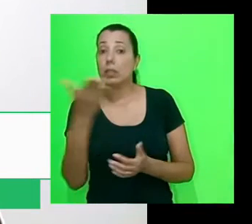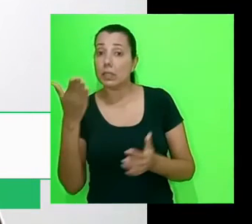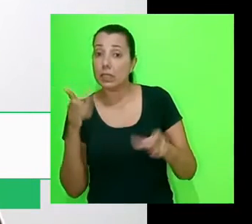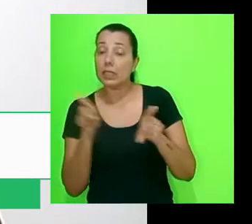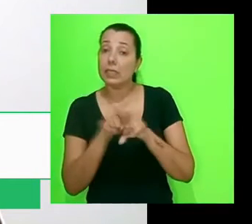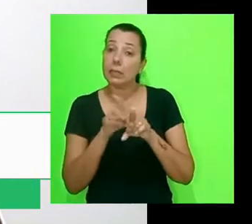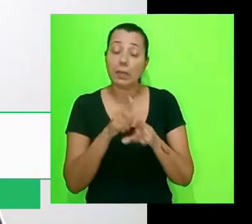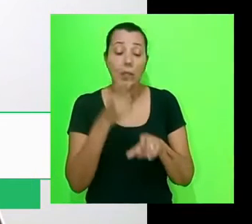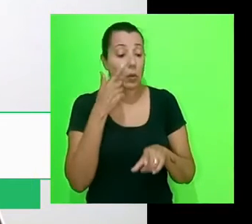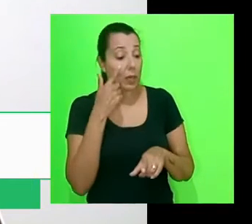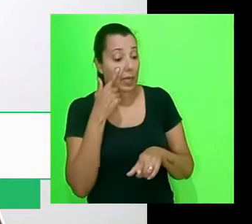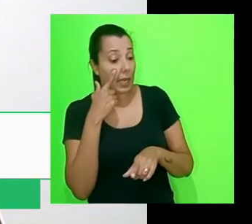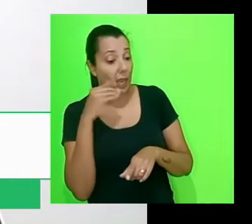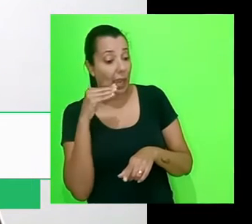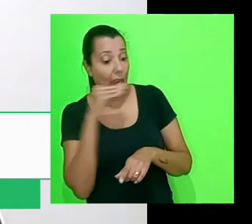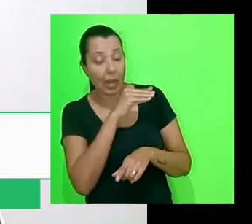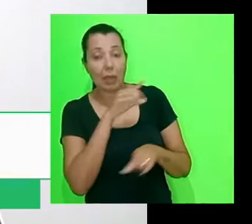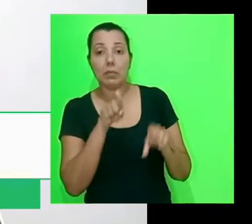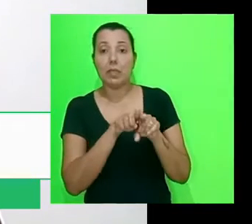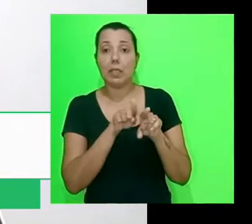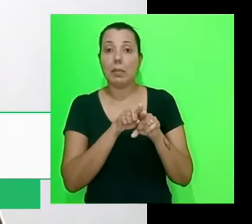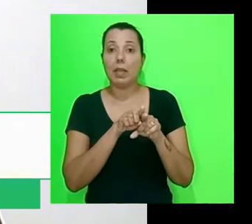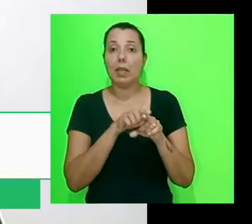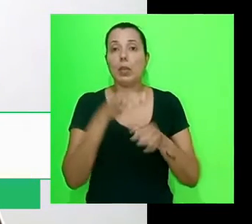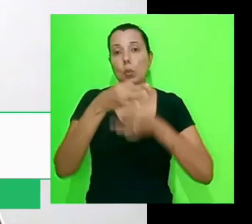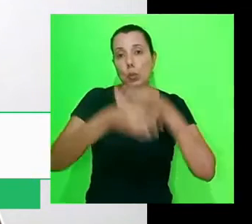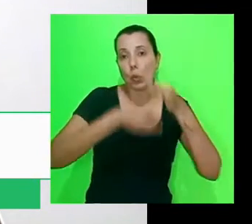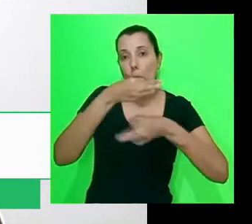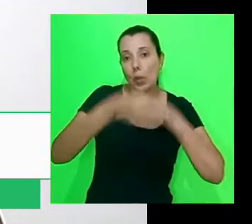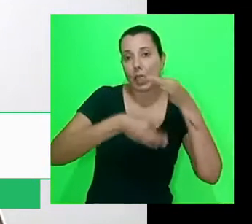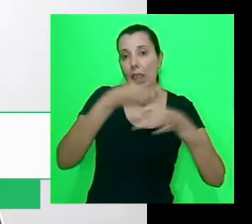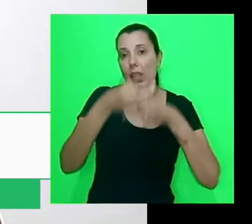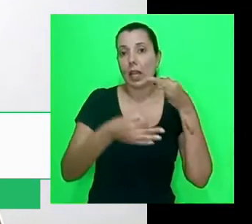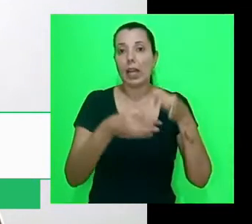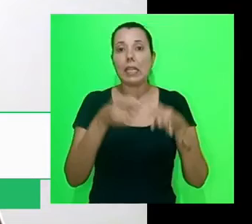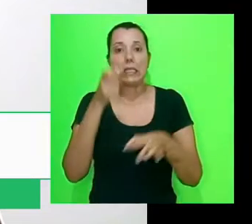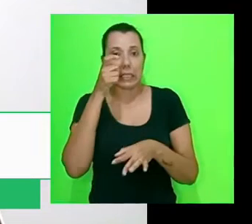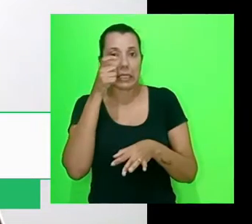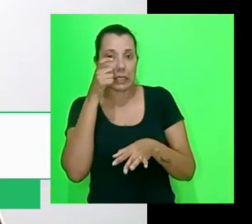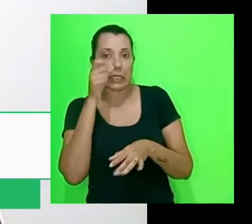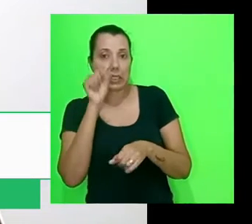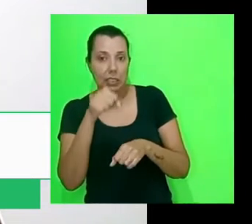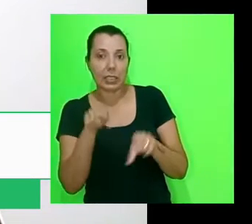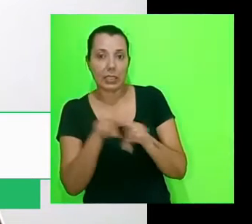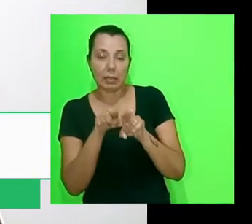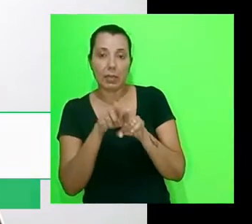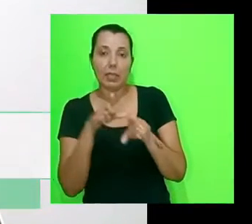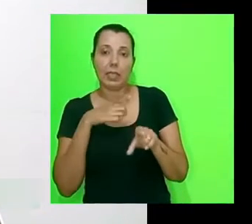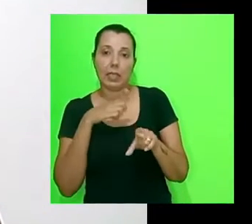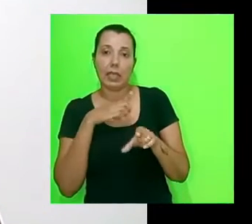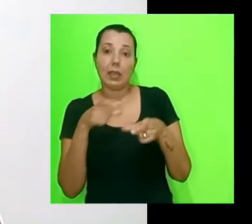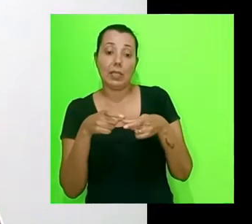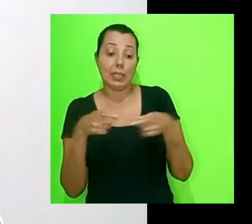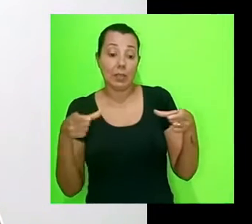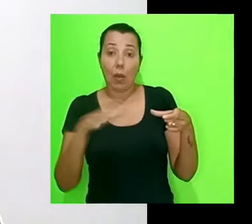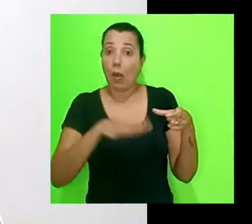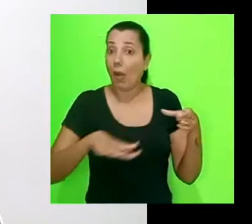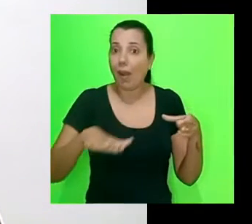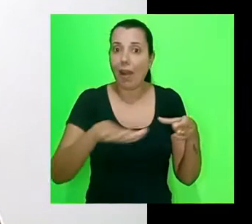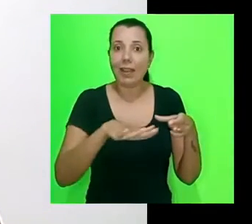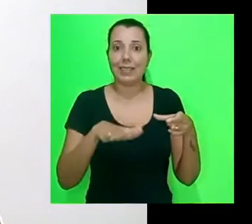enfermagem, e nós vimos aquele dia o vídeo da agressão, e nós vimos claramente